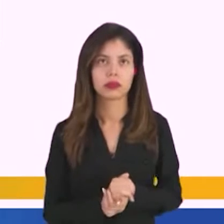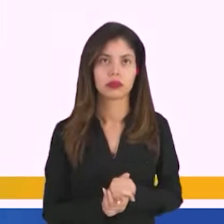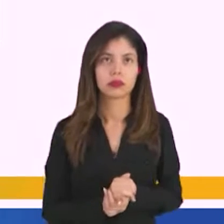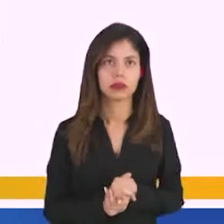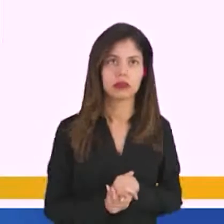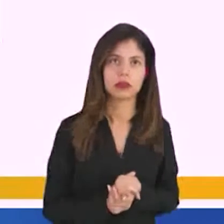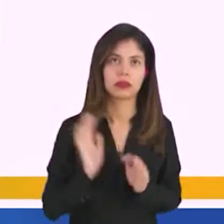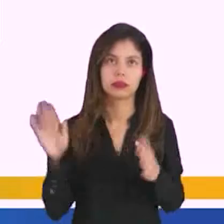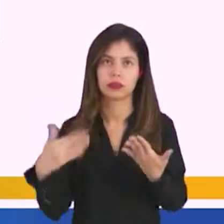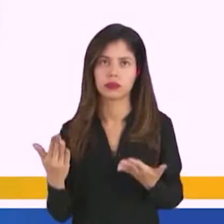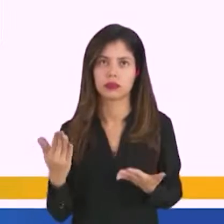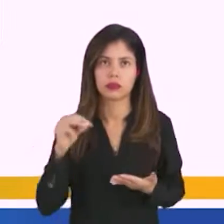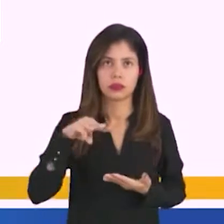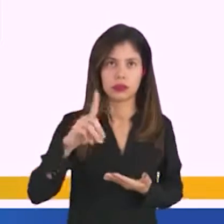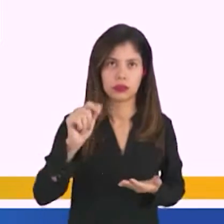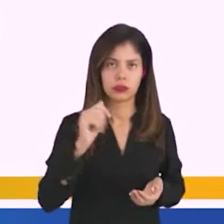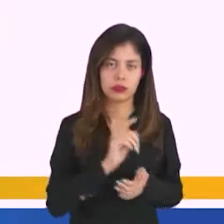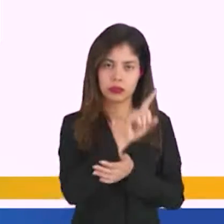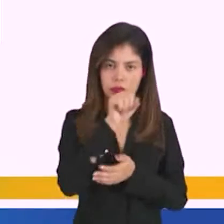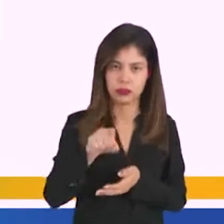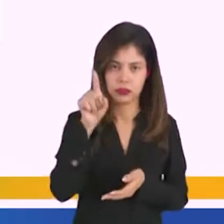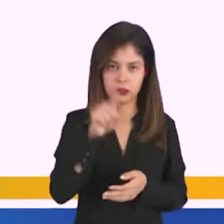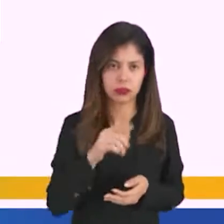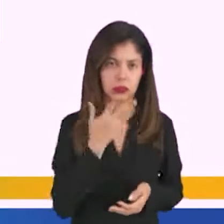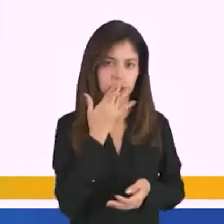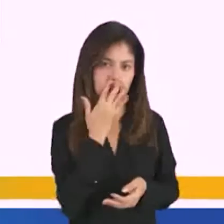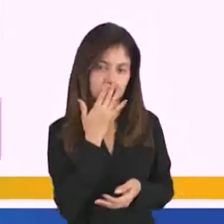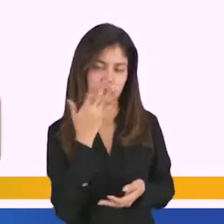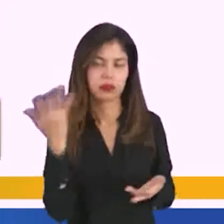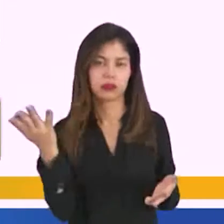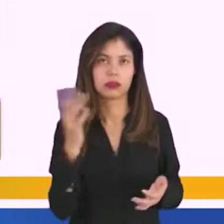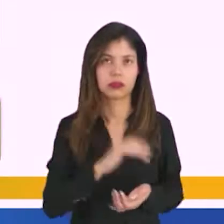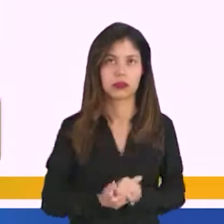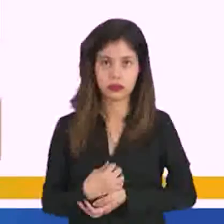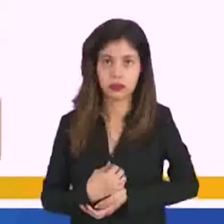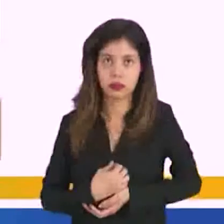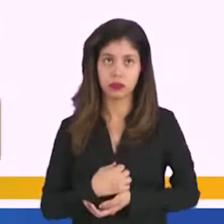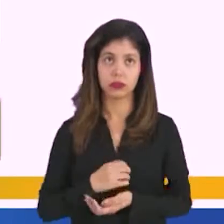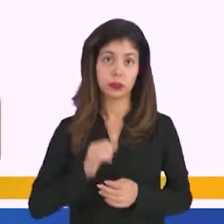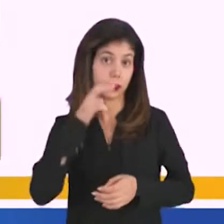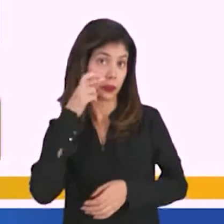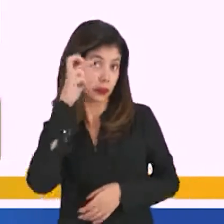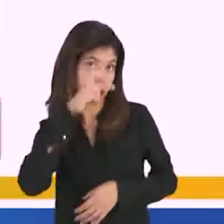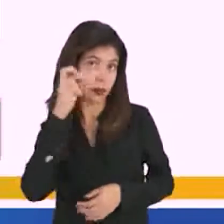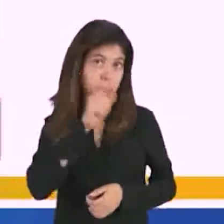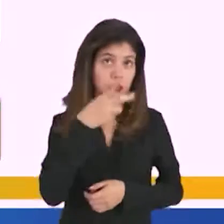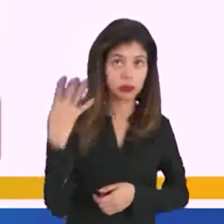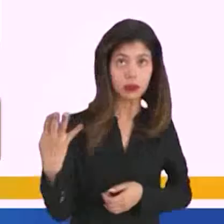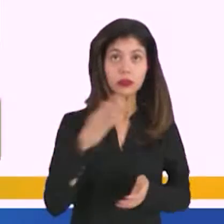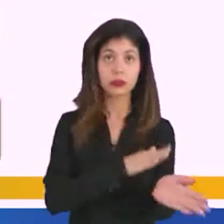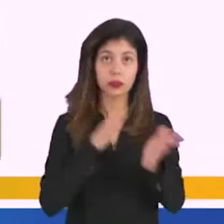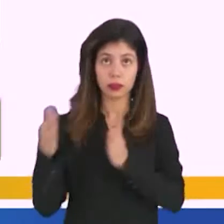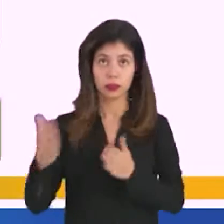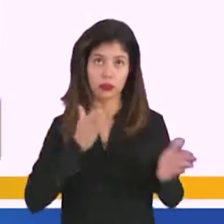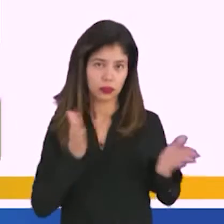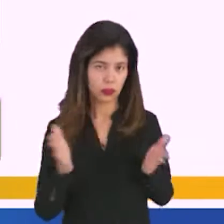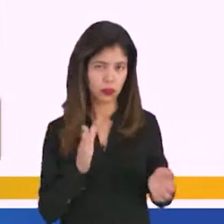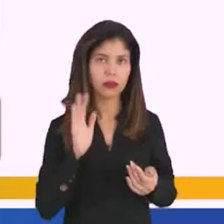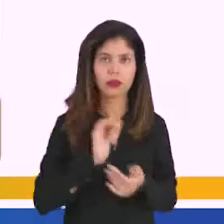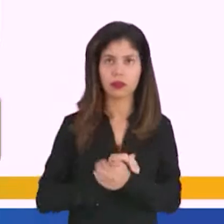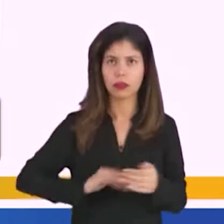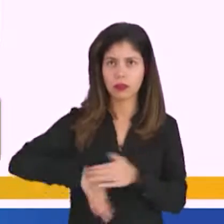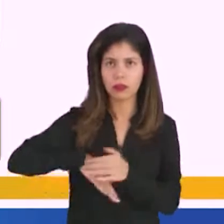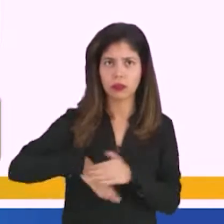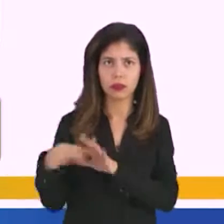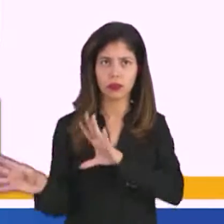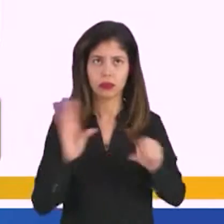campeonato. Então, qual seria a moda do número de gols marcados, por esse time? Então, observe que a quantidade de partidas associadas a cada